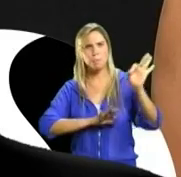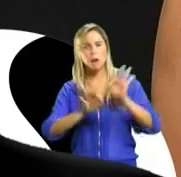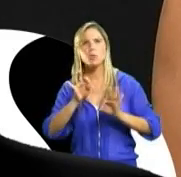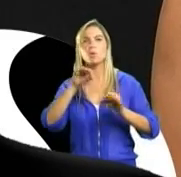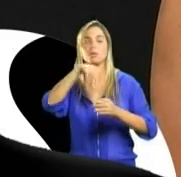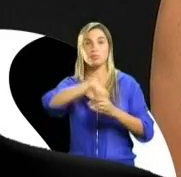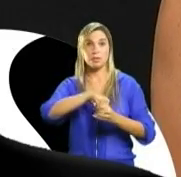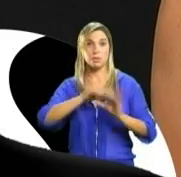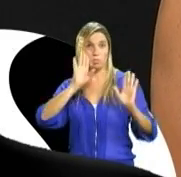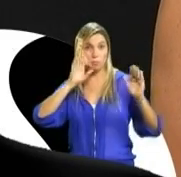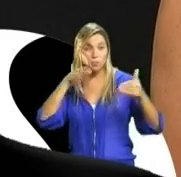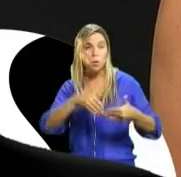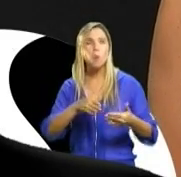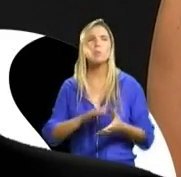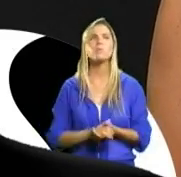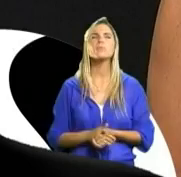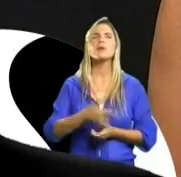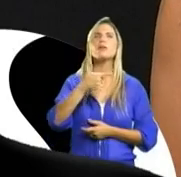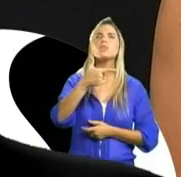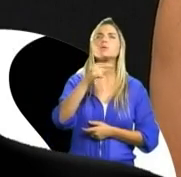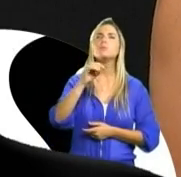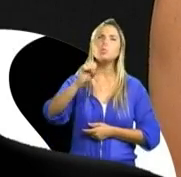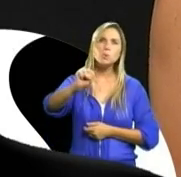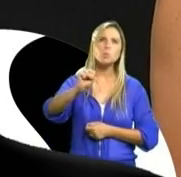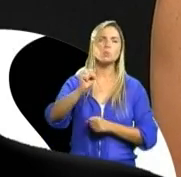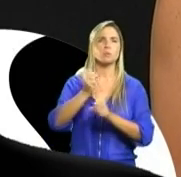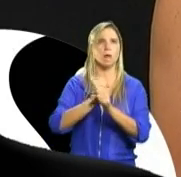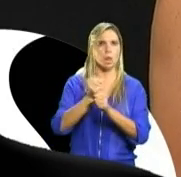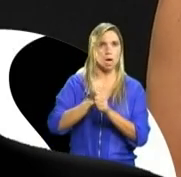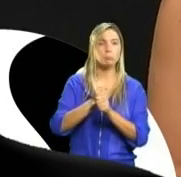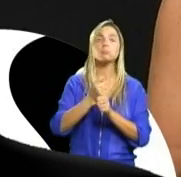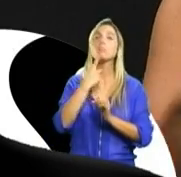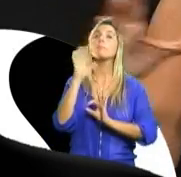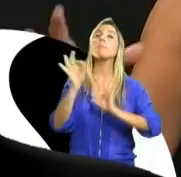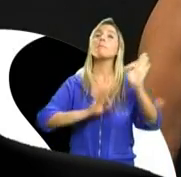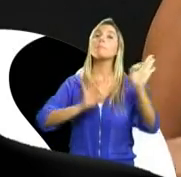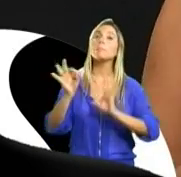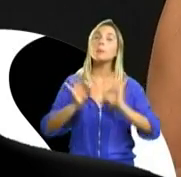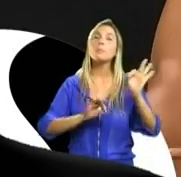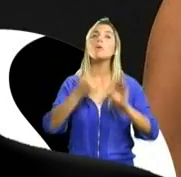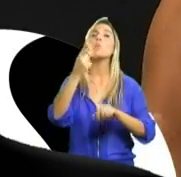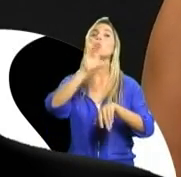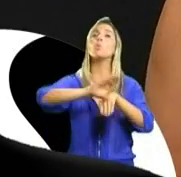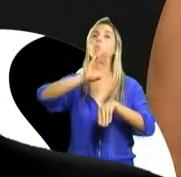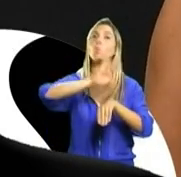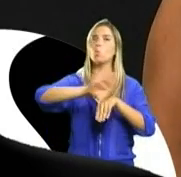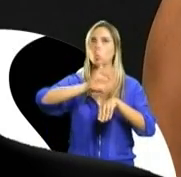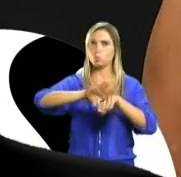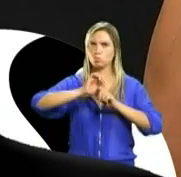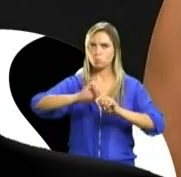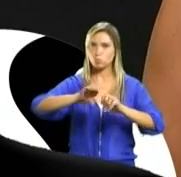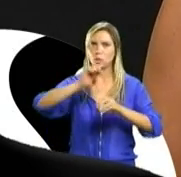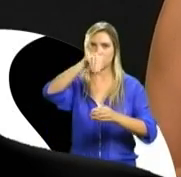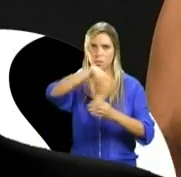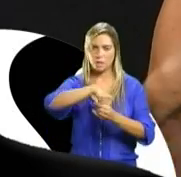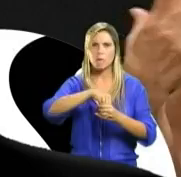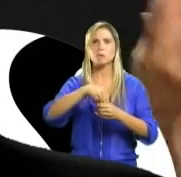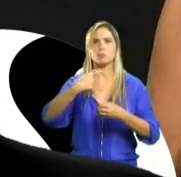dessa lógica, e no ano de 2008 foi realizado um curso dentro do